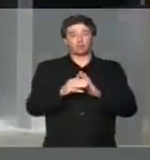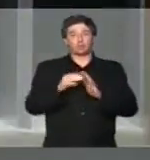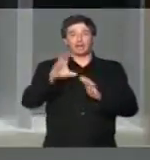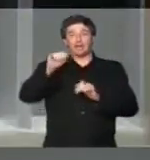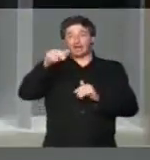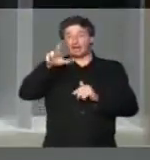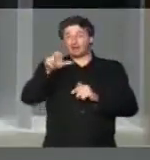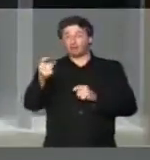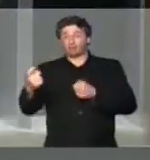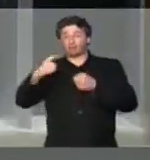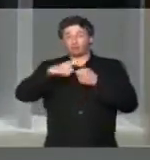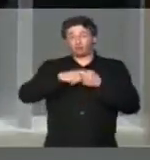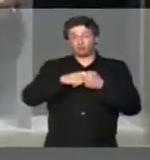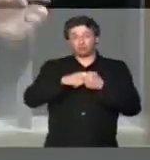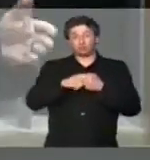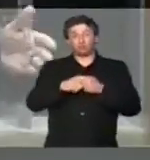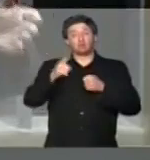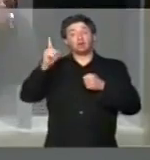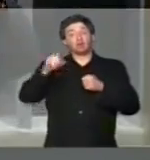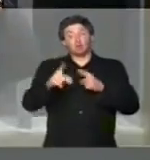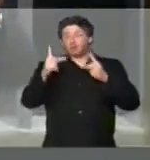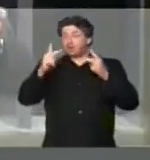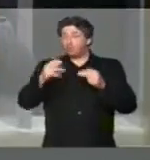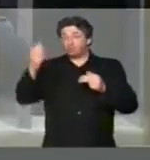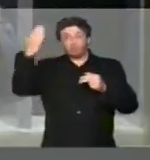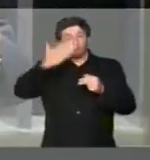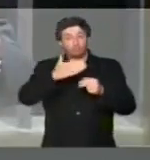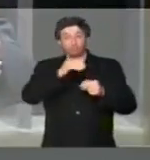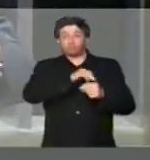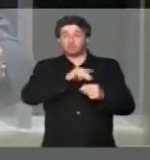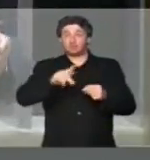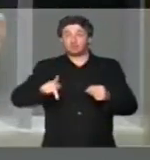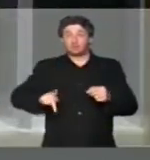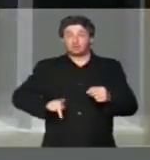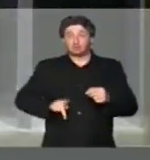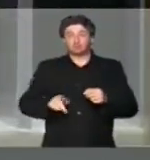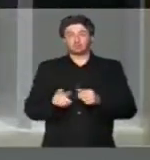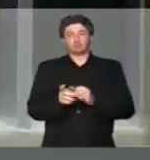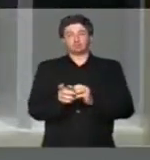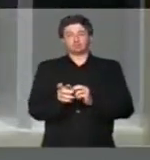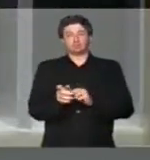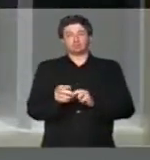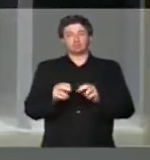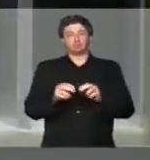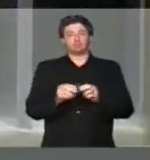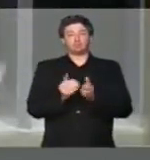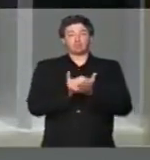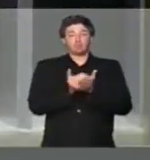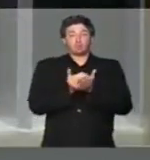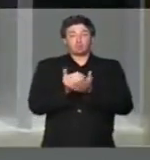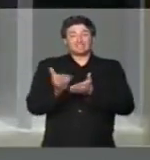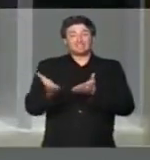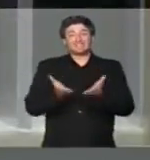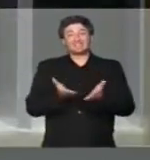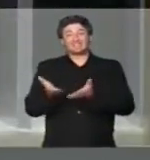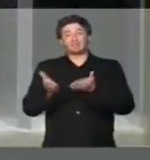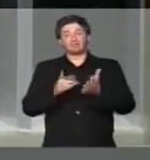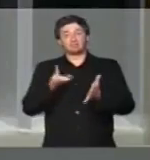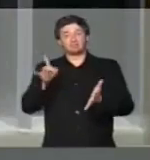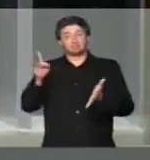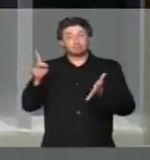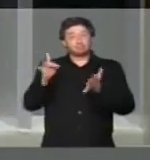reembolsou foram como comprova o Ministério Público a partir de serviços